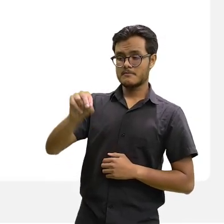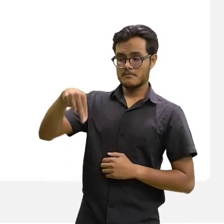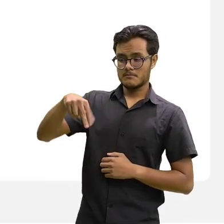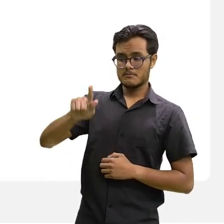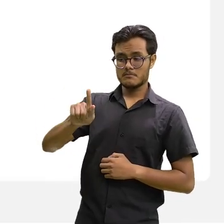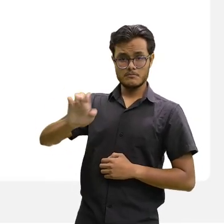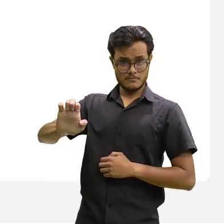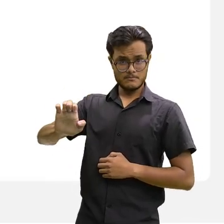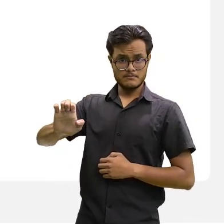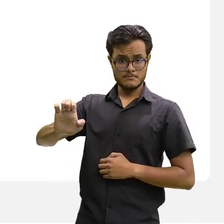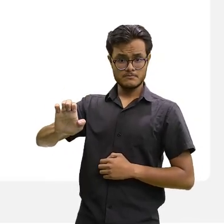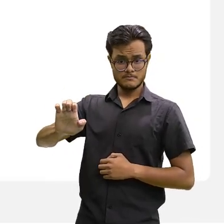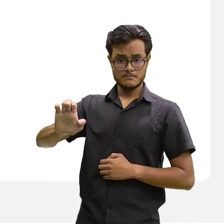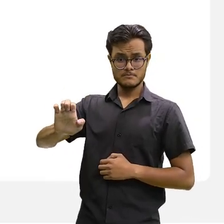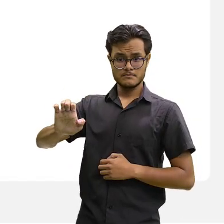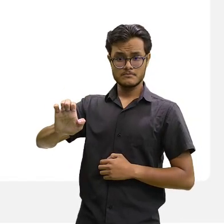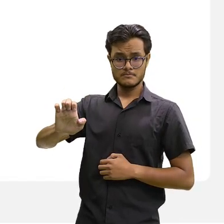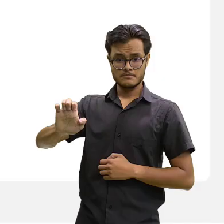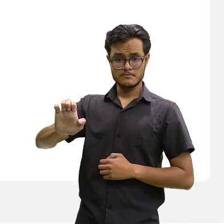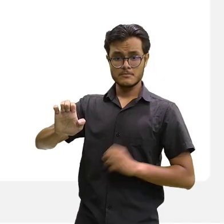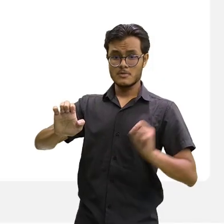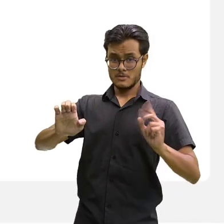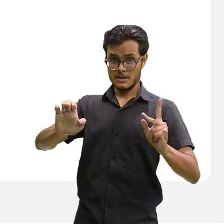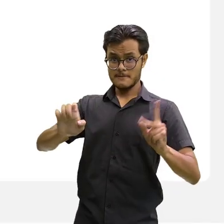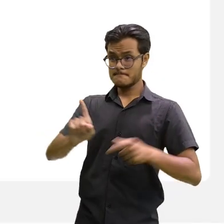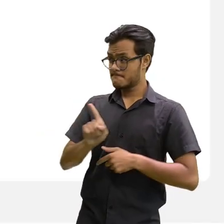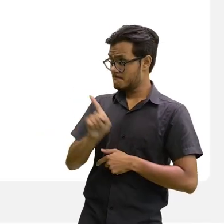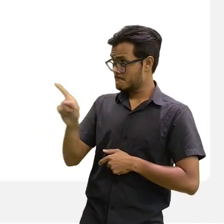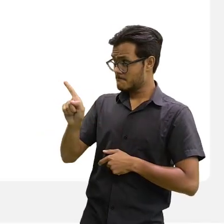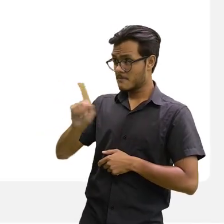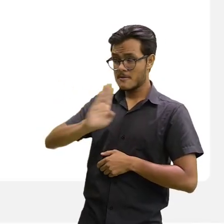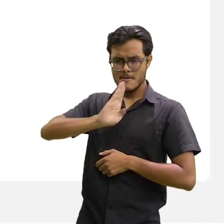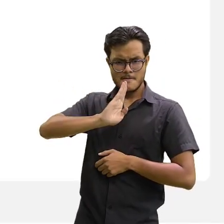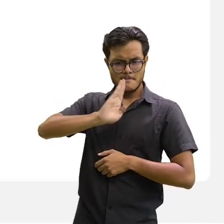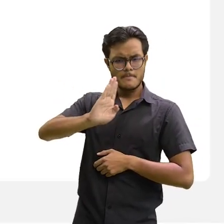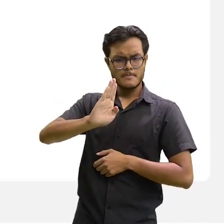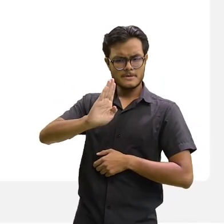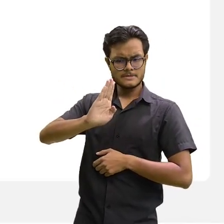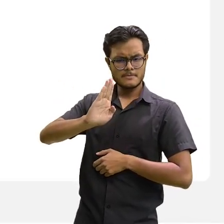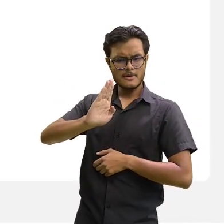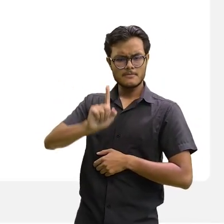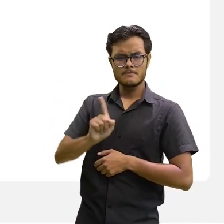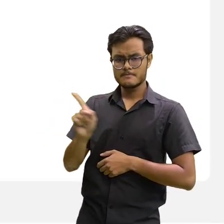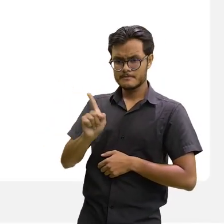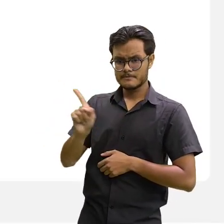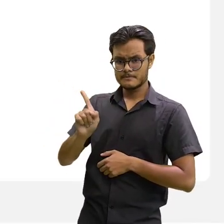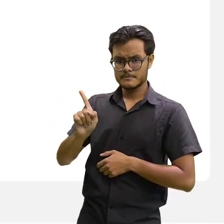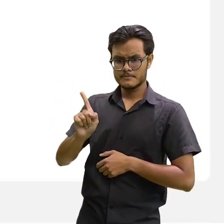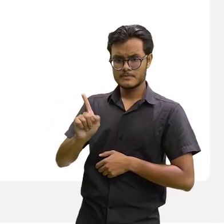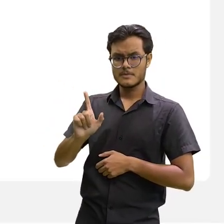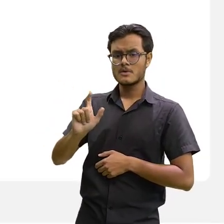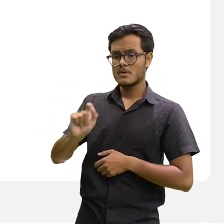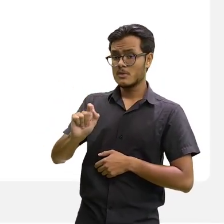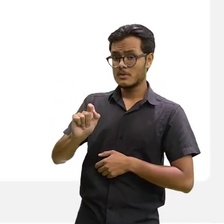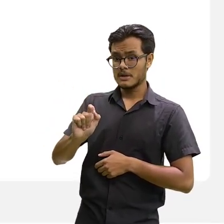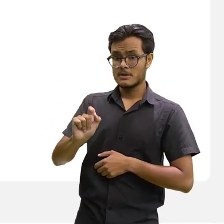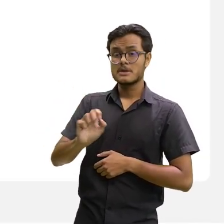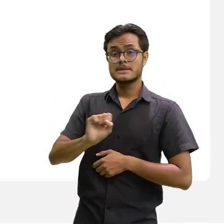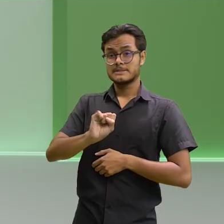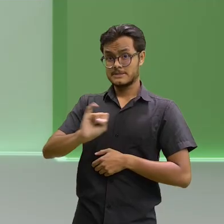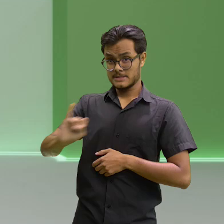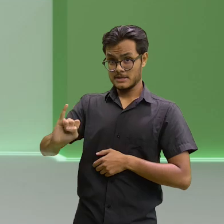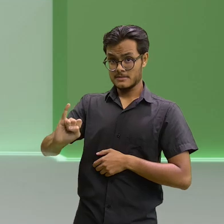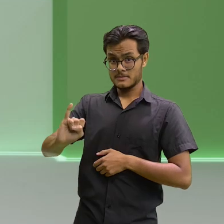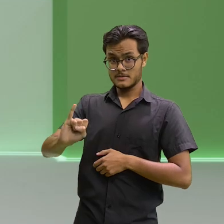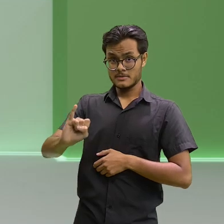faringe. É esse ponto, gente, esse ponto, a faringe, que vai definir